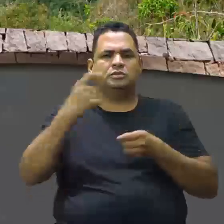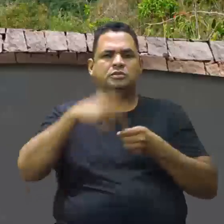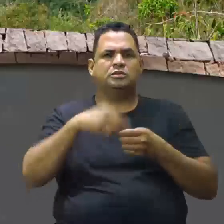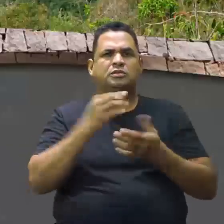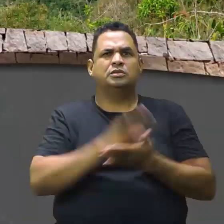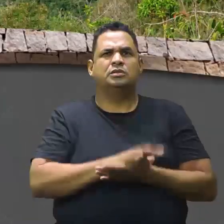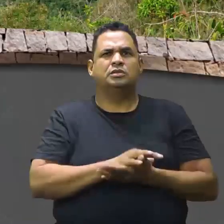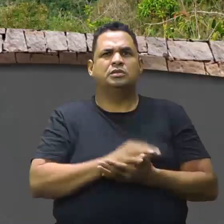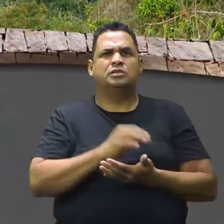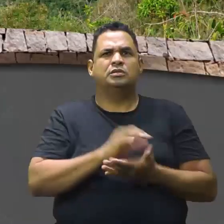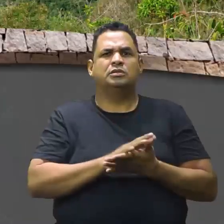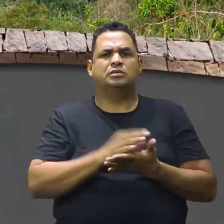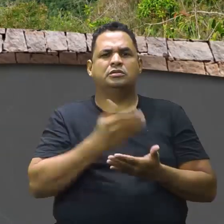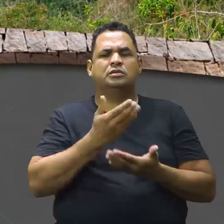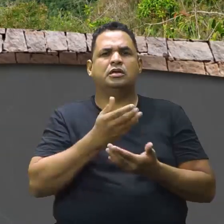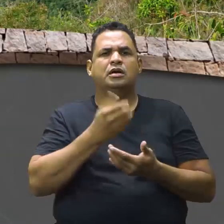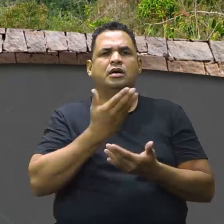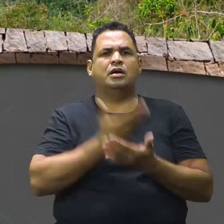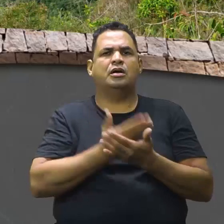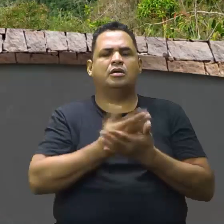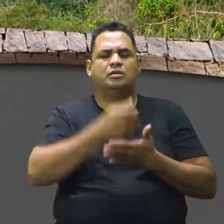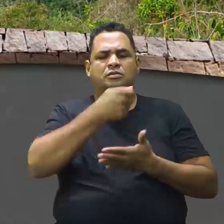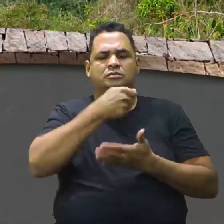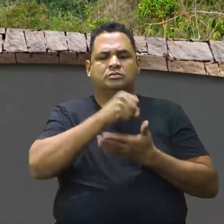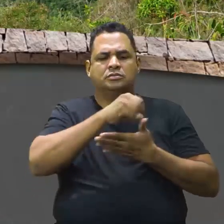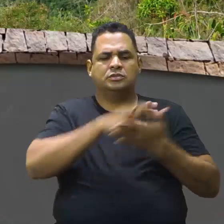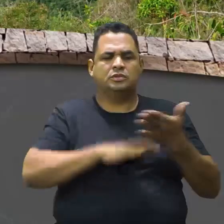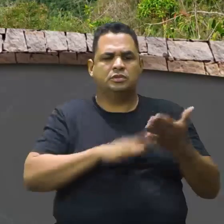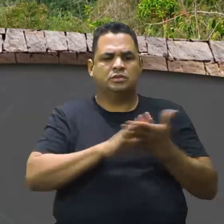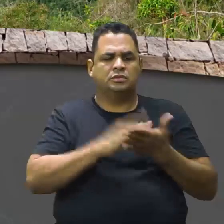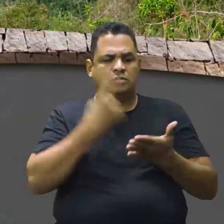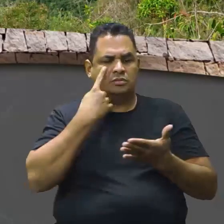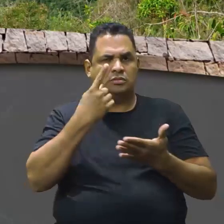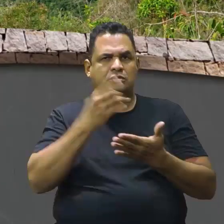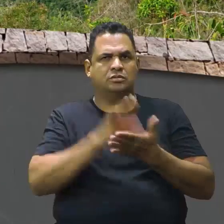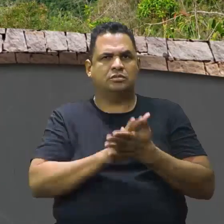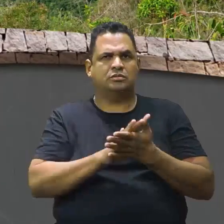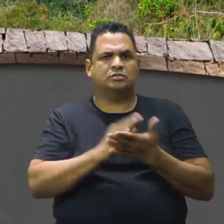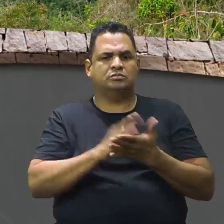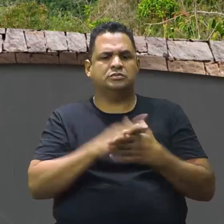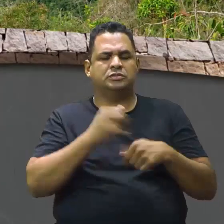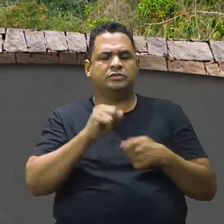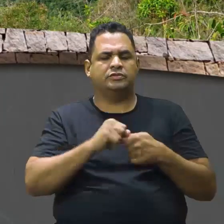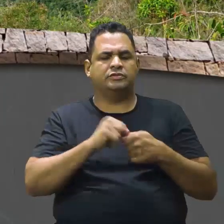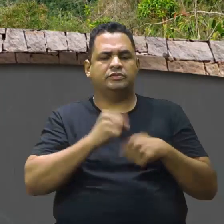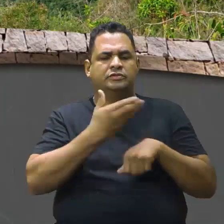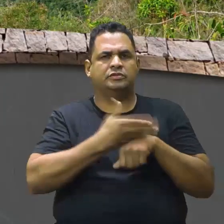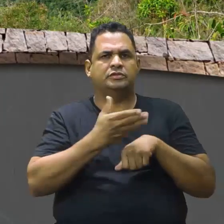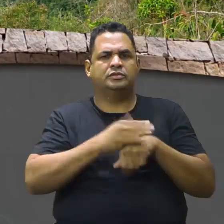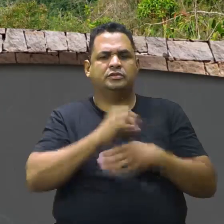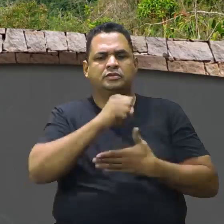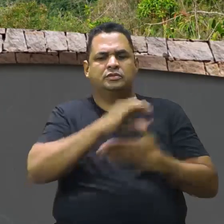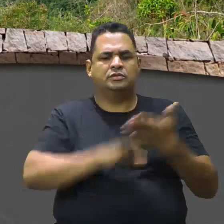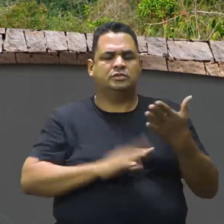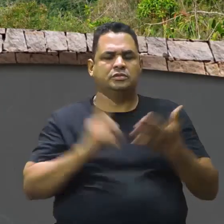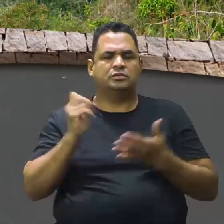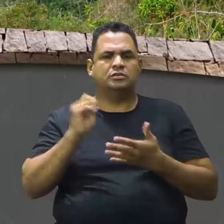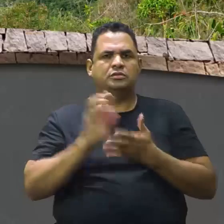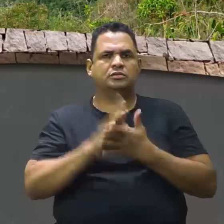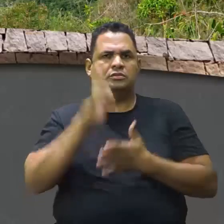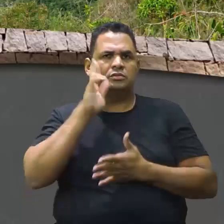com a nossa aula de atividade para conferir aí que você mandou muito bem nas questões de geografia de